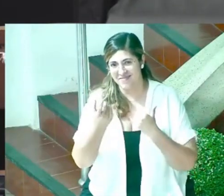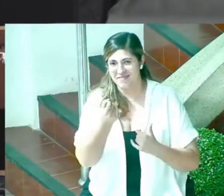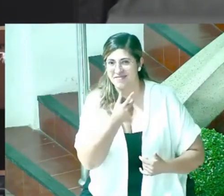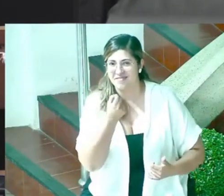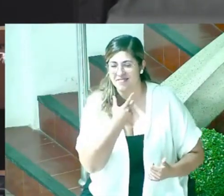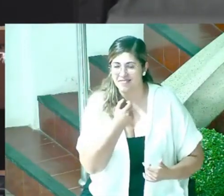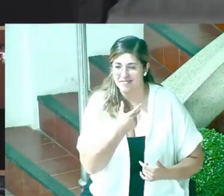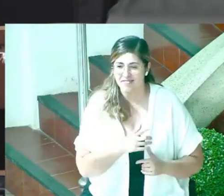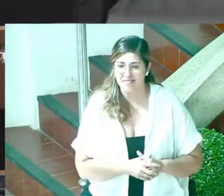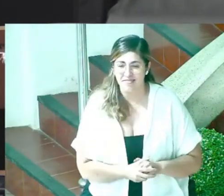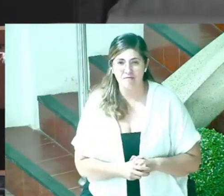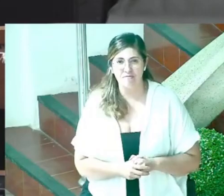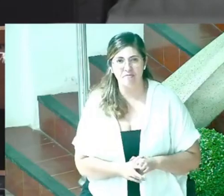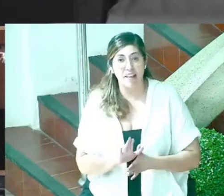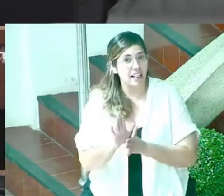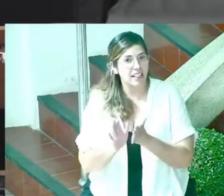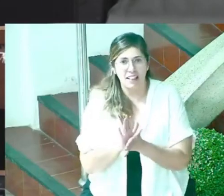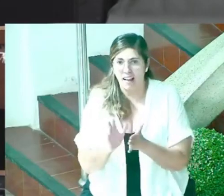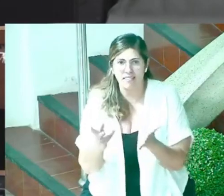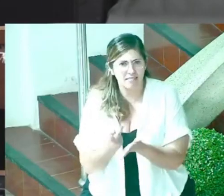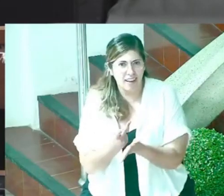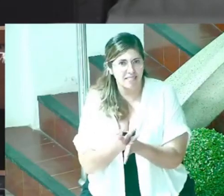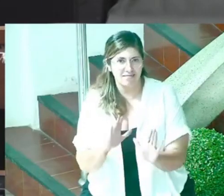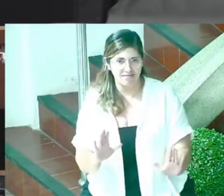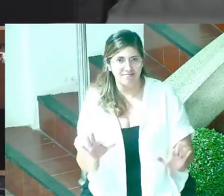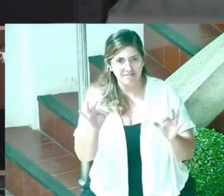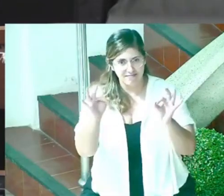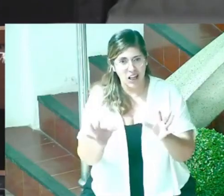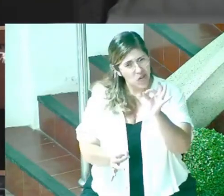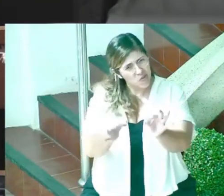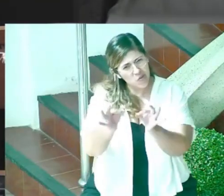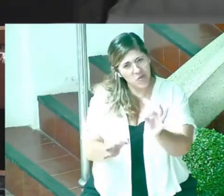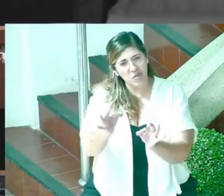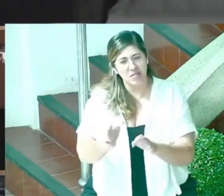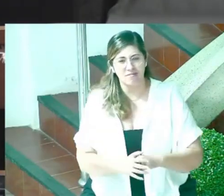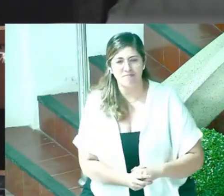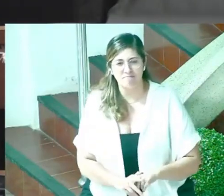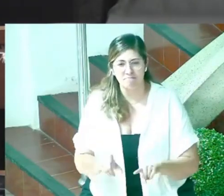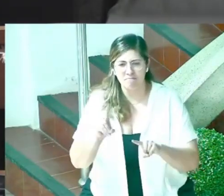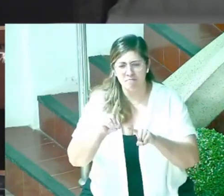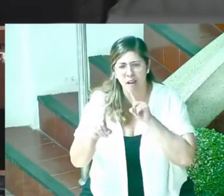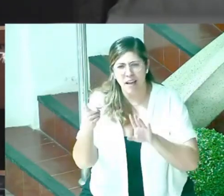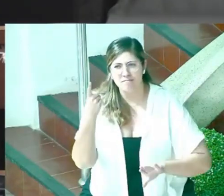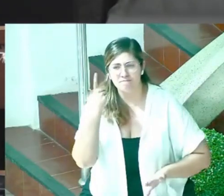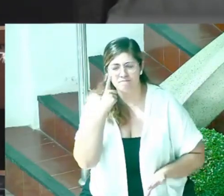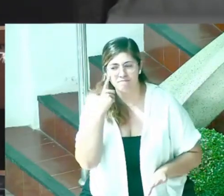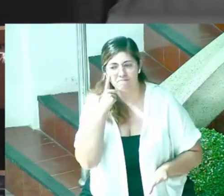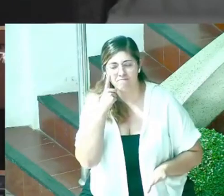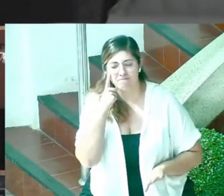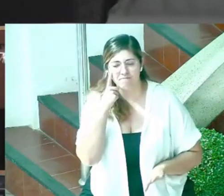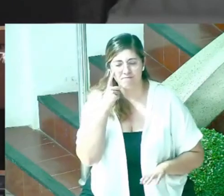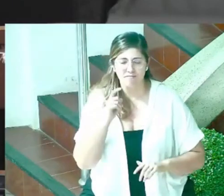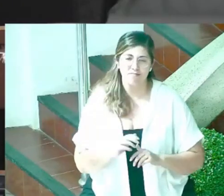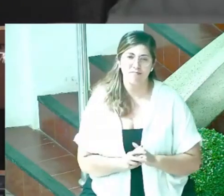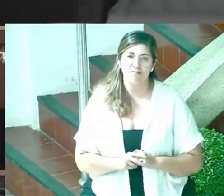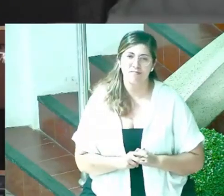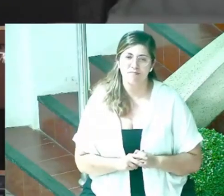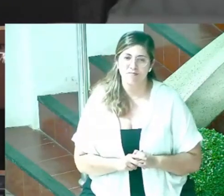Portanto, a chave para entender o ensino de Cristo aqui é que nós não recebemos perdão porque perdoamos os